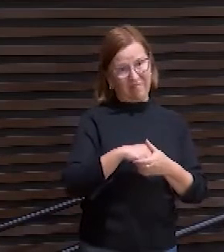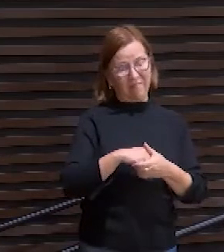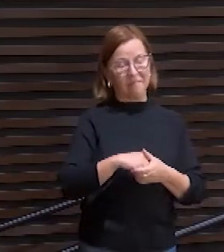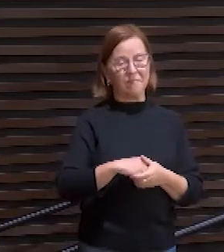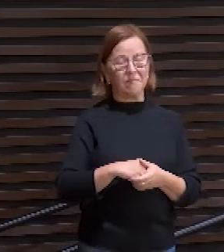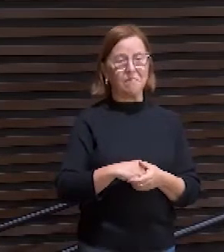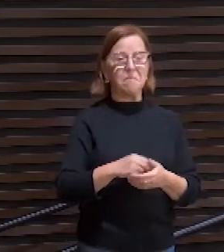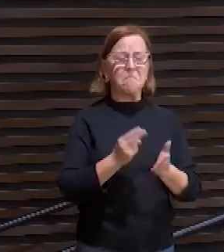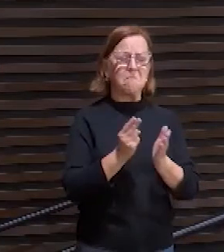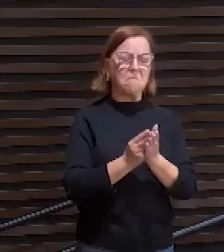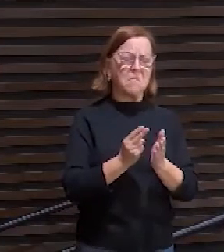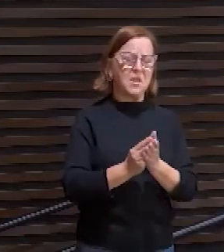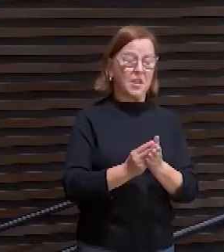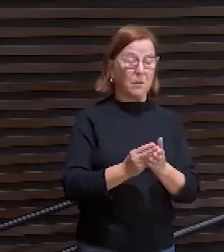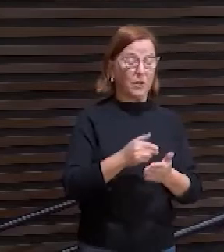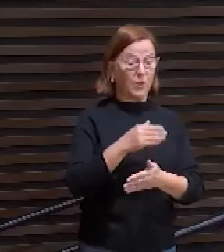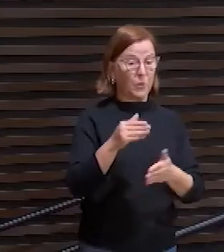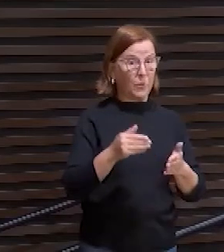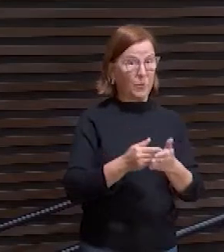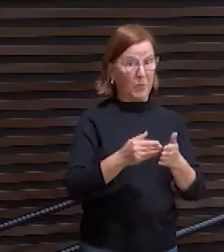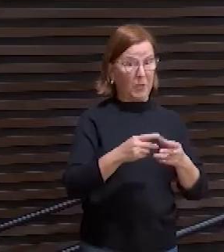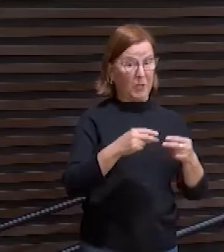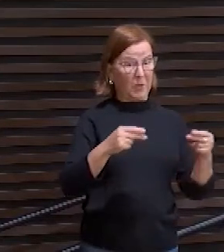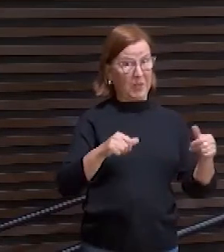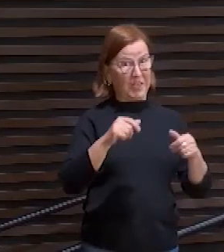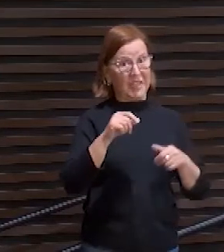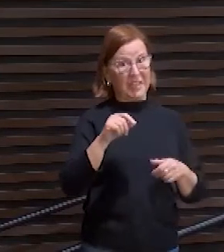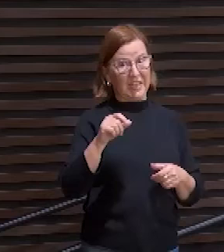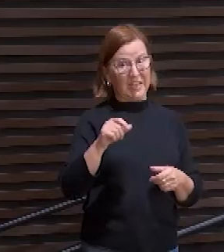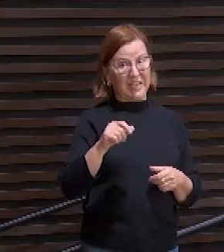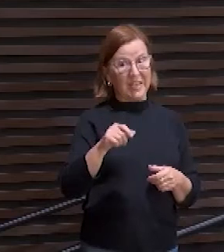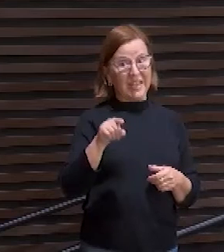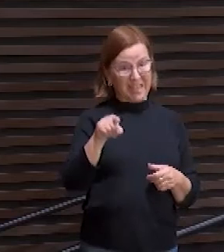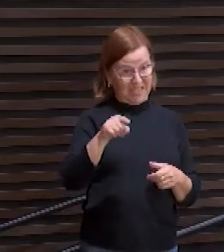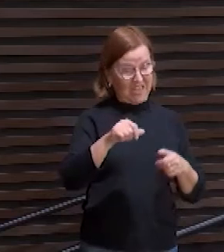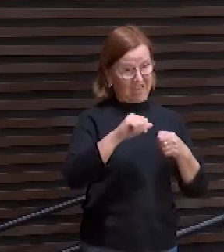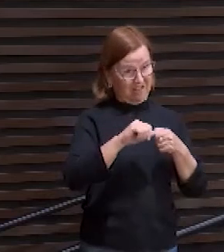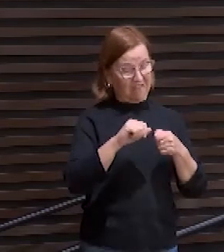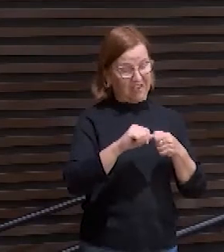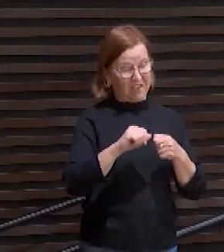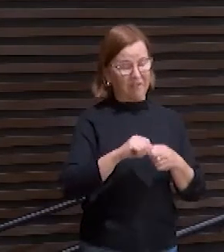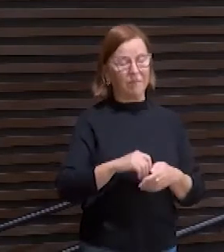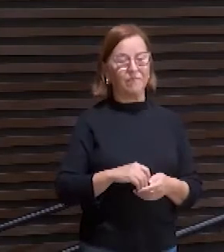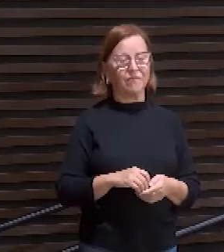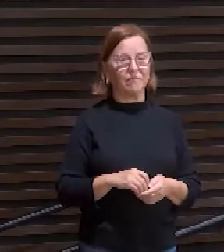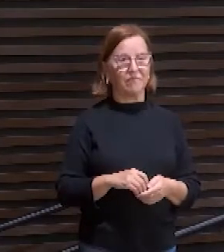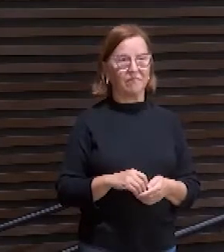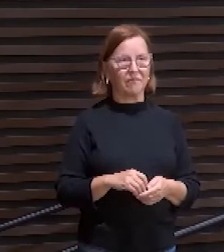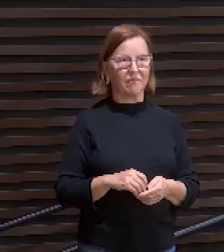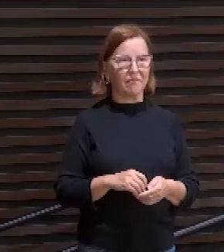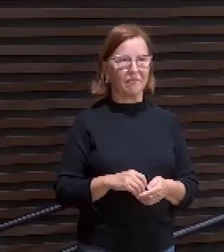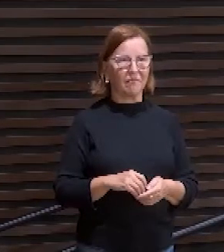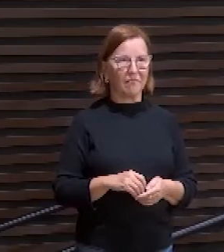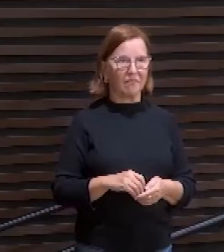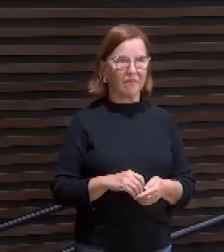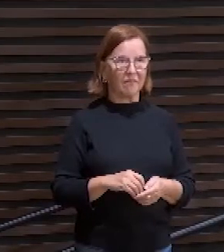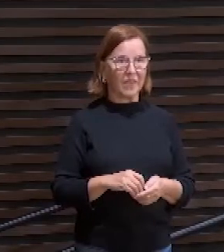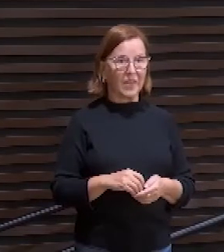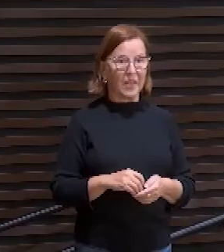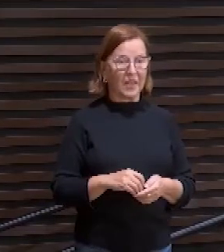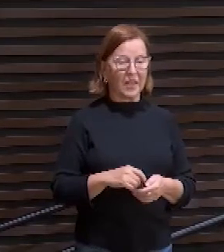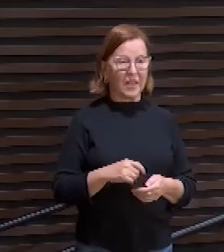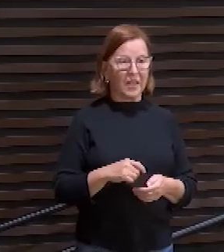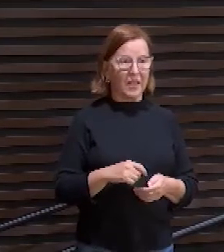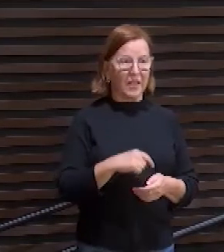que ele era. E eu cremos que nós temos muitas coisas aqui para aprendermos